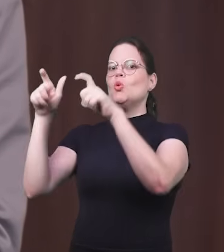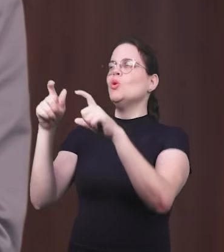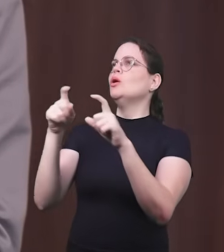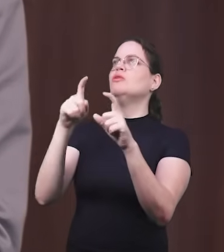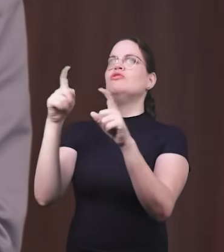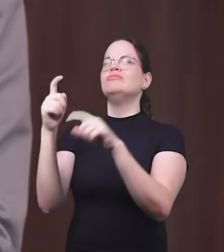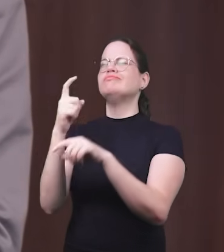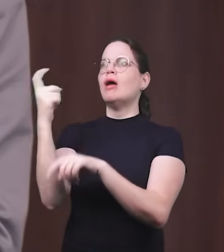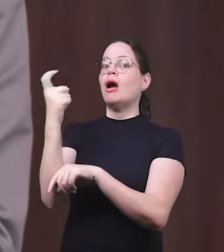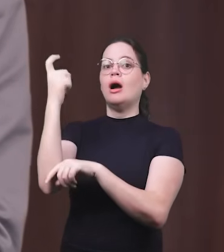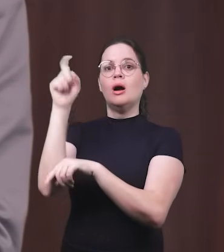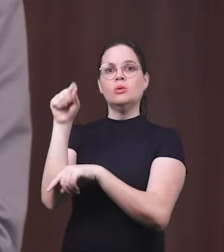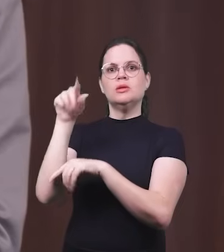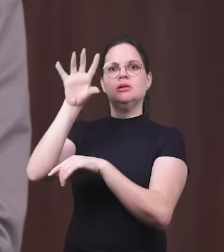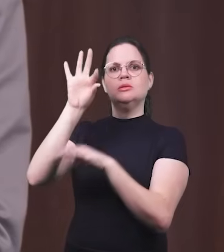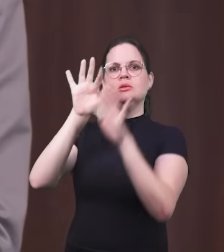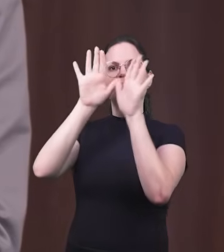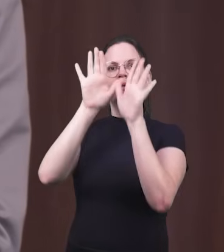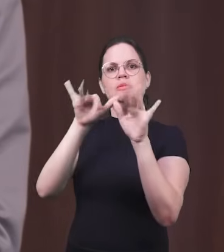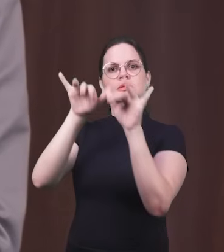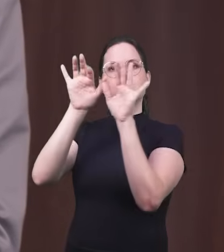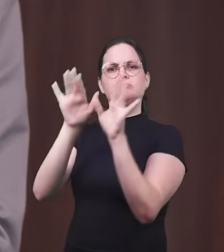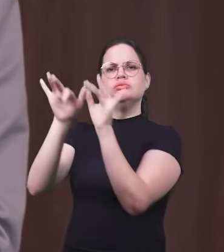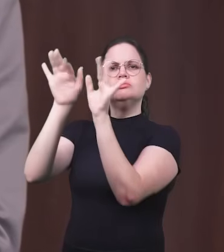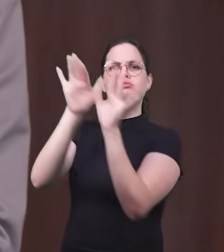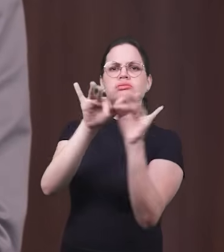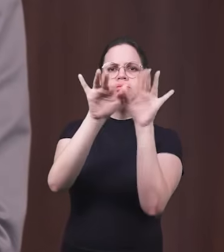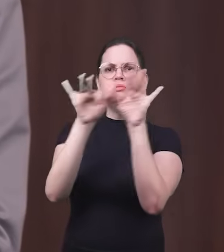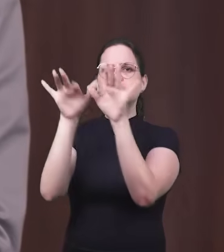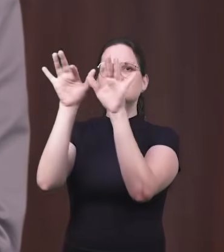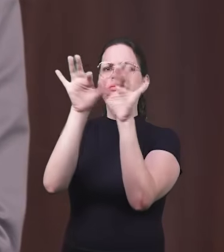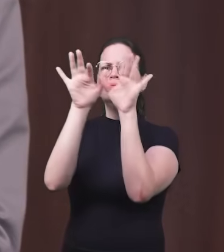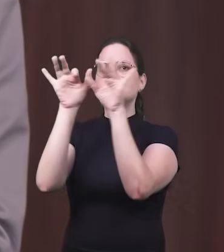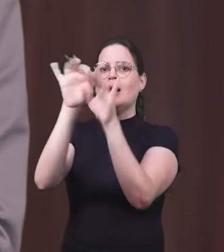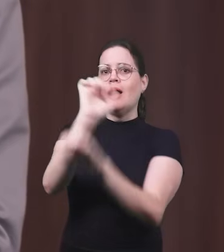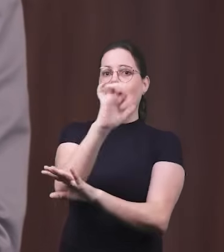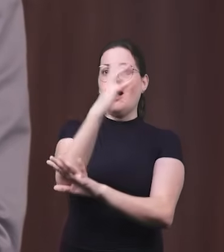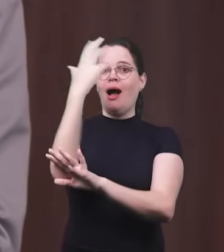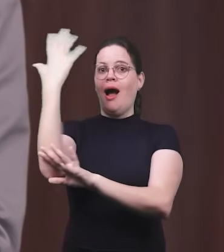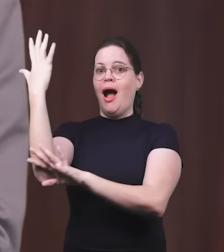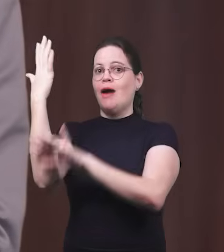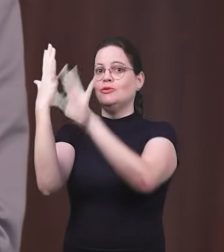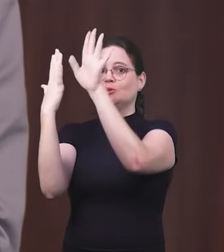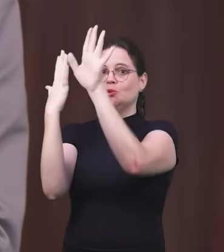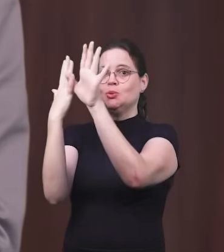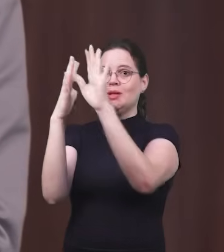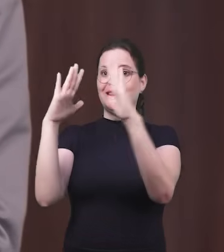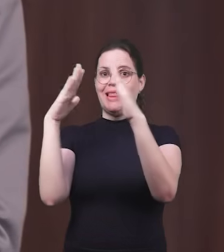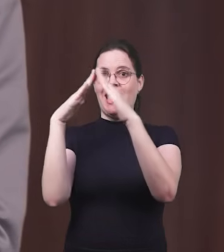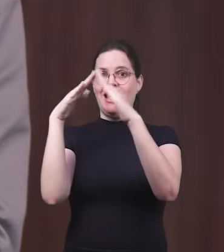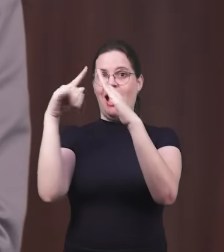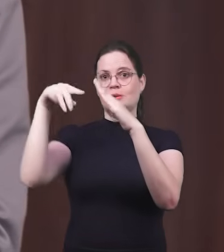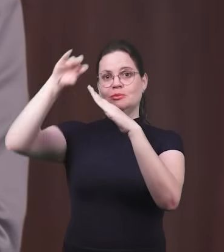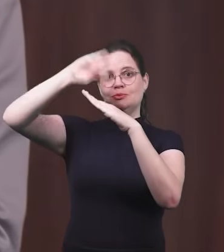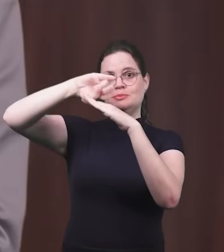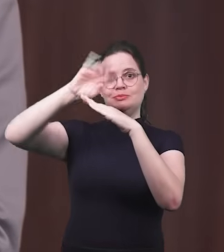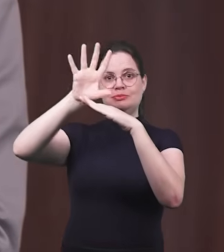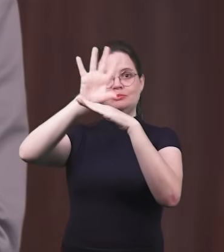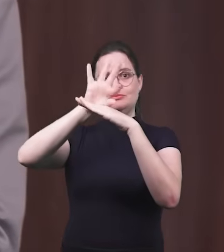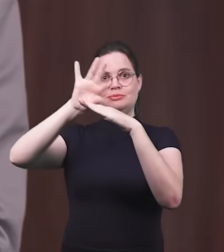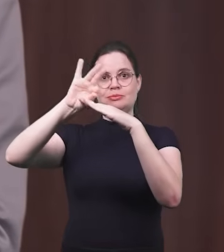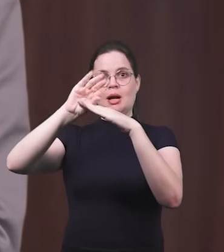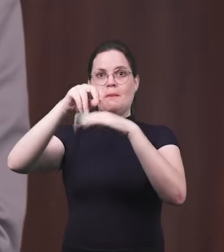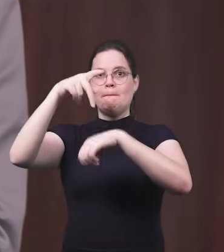filhotes. Ele faz o seu ninho nas árvores, nos telhados,